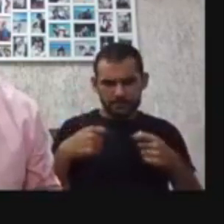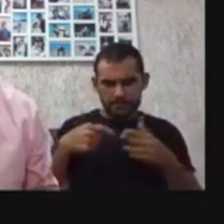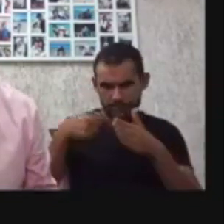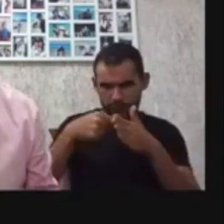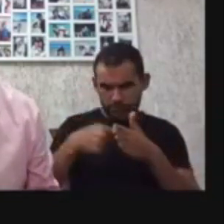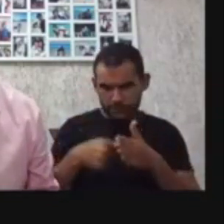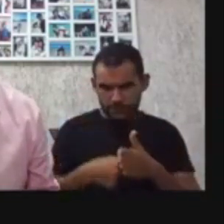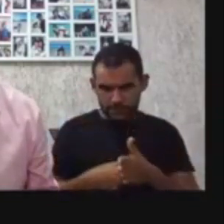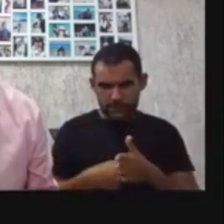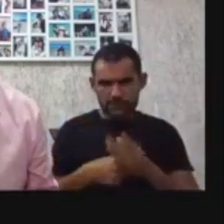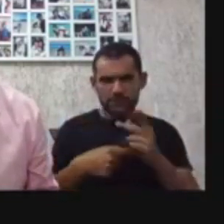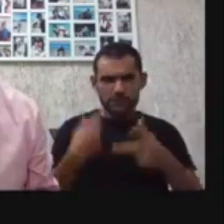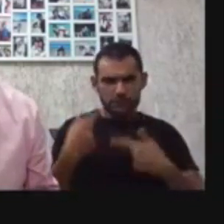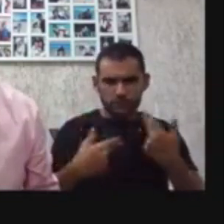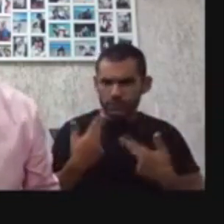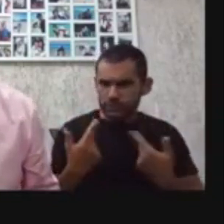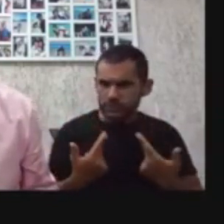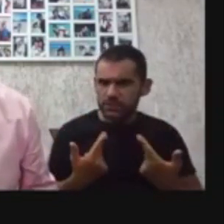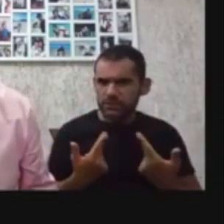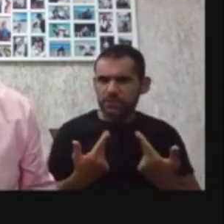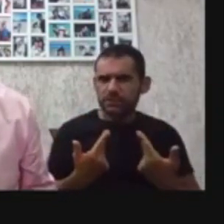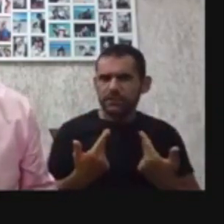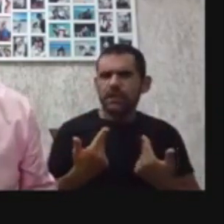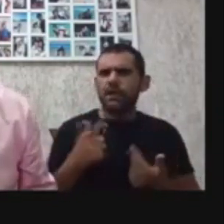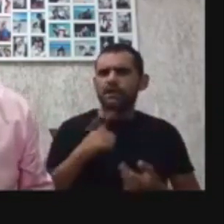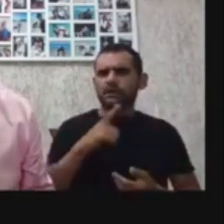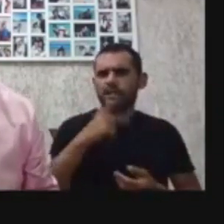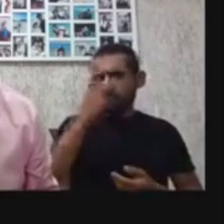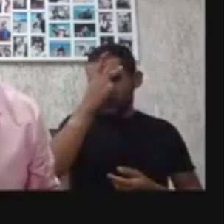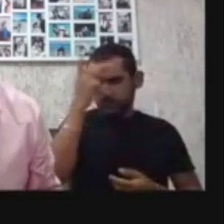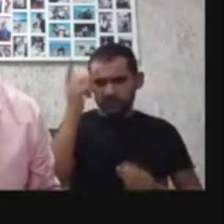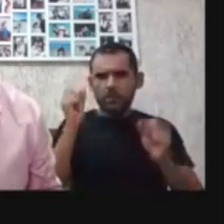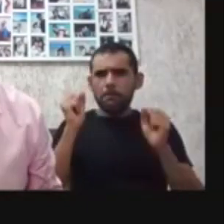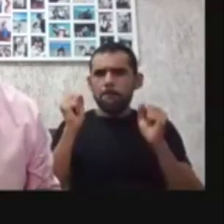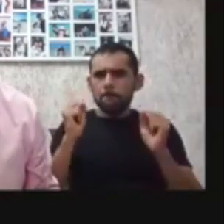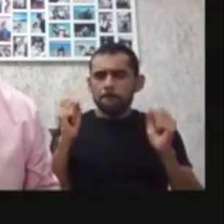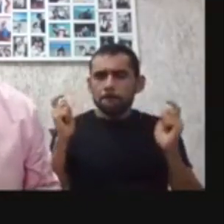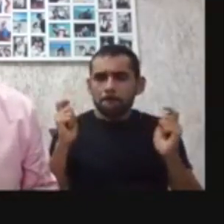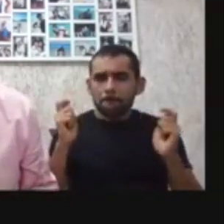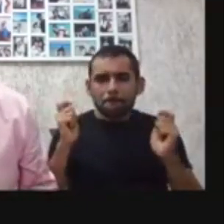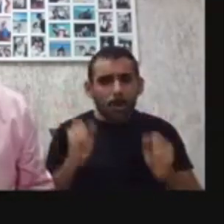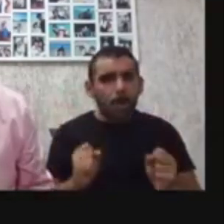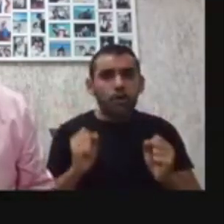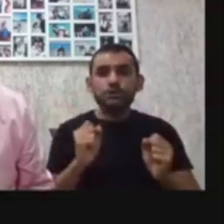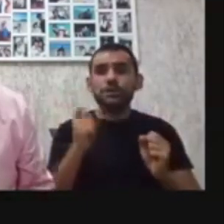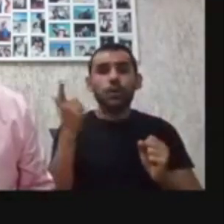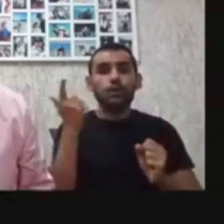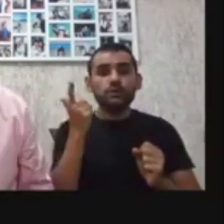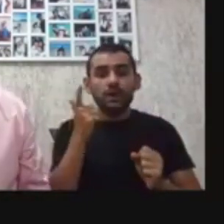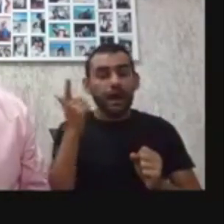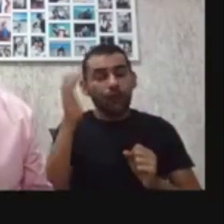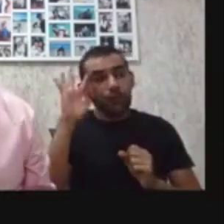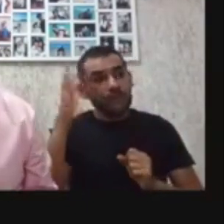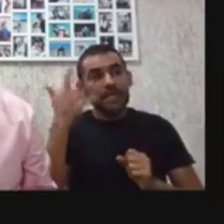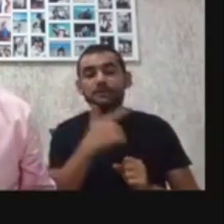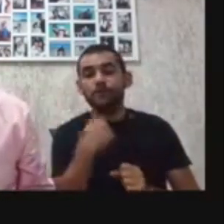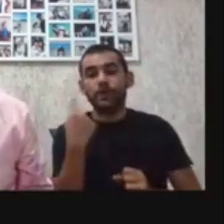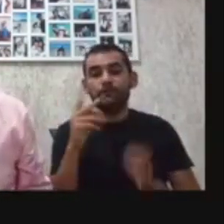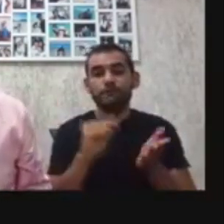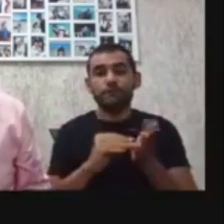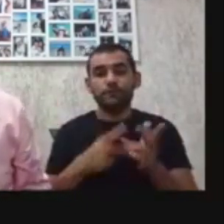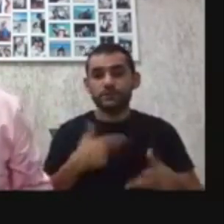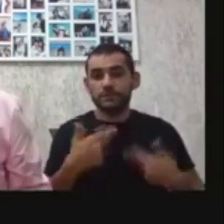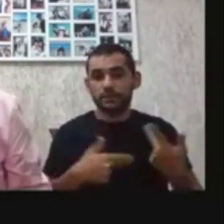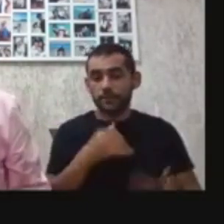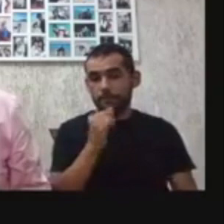exame? Tem gente precisando de cirurgia? Tem pessoas que podem morrer por falta de cirurgias? Eu vou te dar um exemplo na